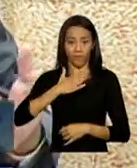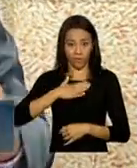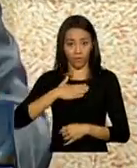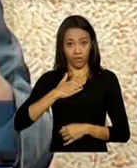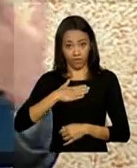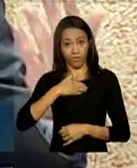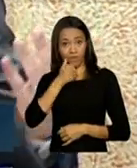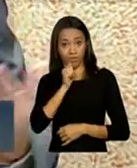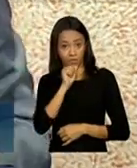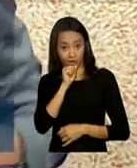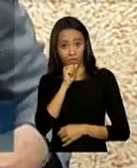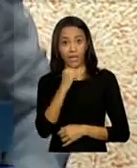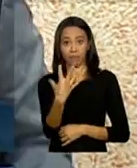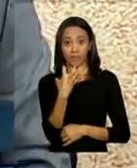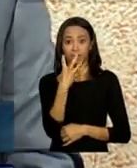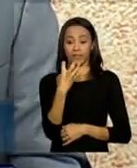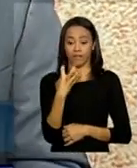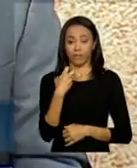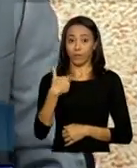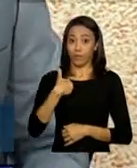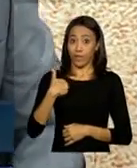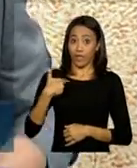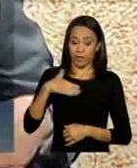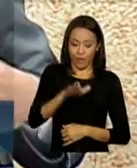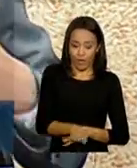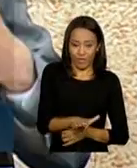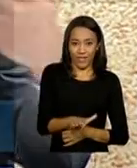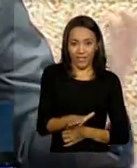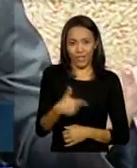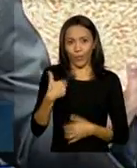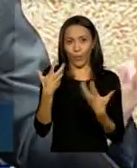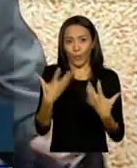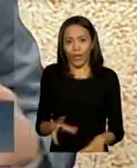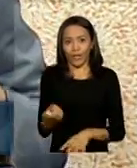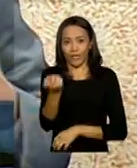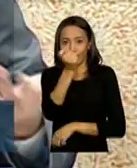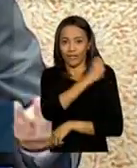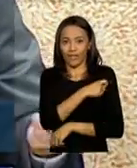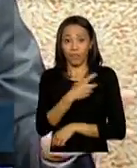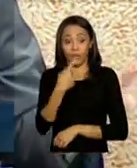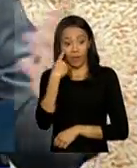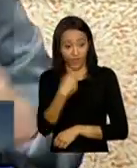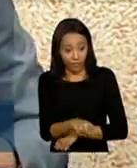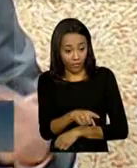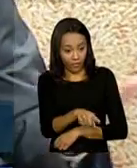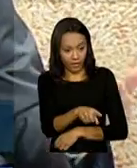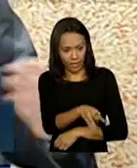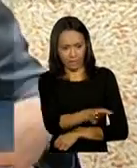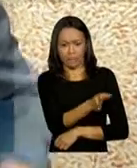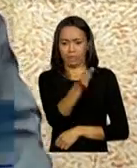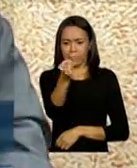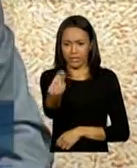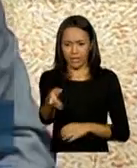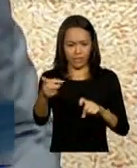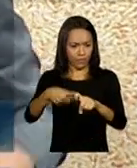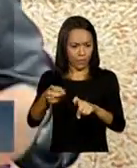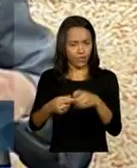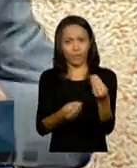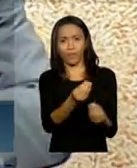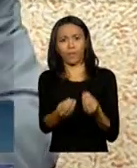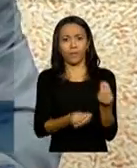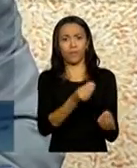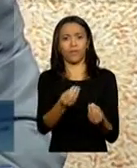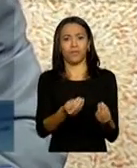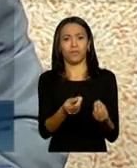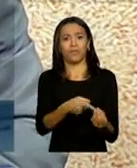homeopata ainda brigava muito comigo quando quando eu tinha que tomar vacina um dos dos grandes tristezas dela é ver um filho infectologista filho de de homeopata